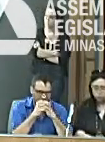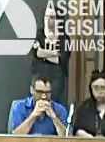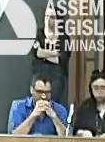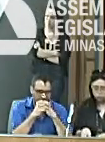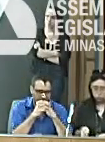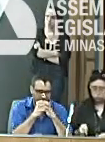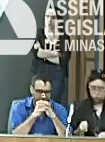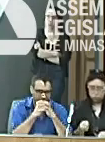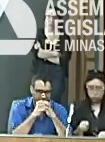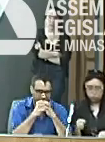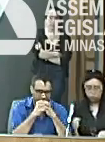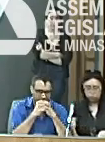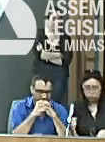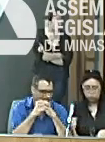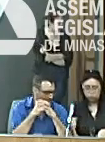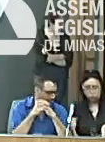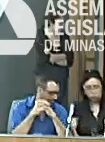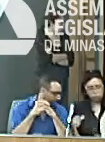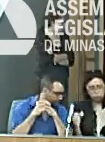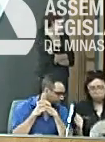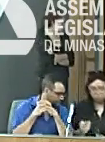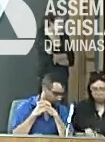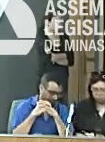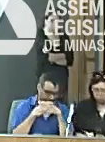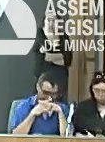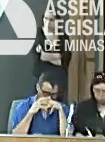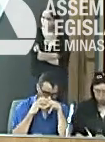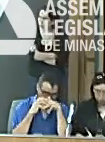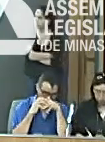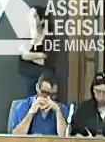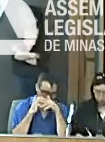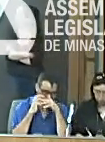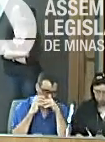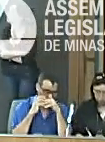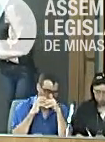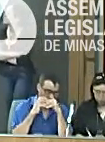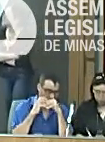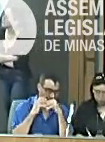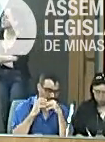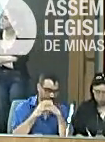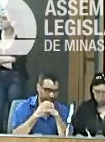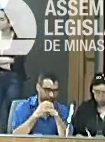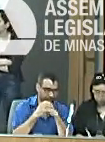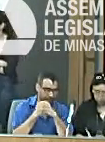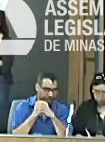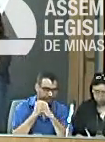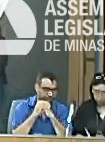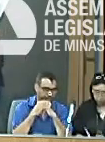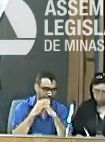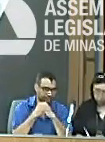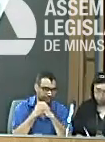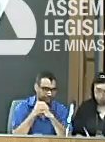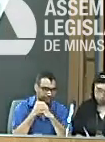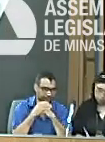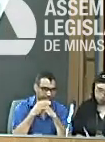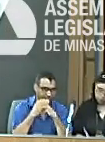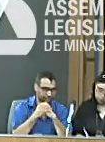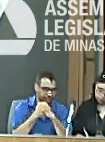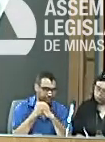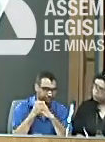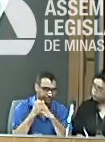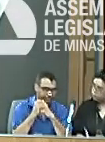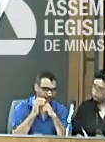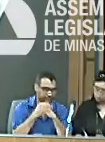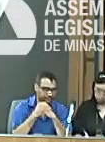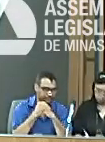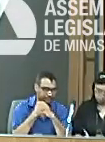regulamentar a nossa carreira isso tudo já foi dito agora a gente precisa sair desse dessa fala